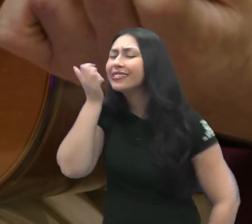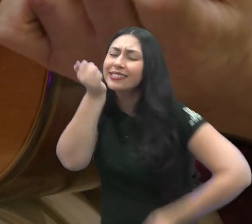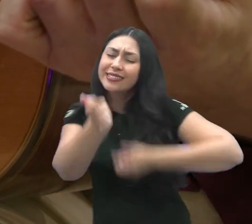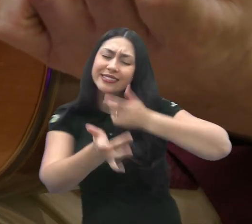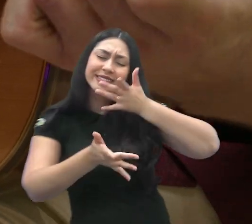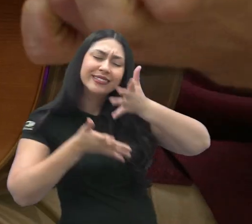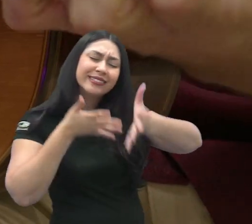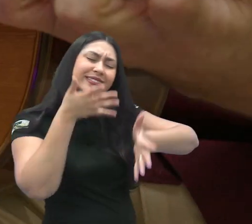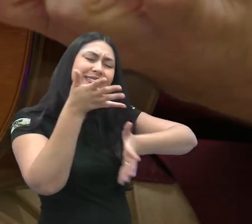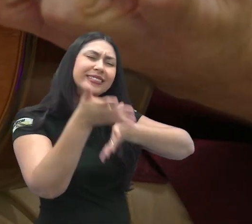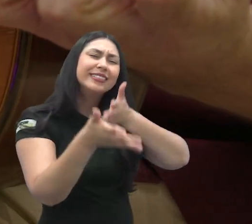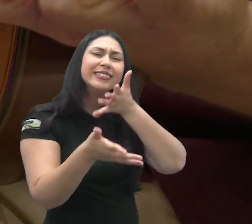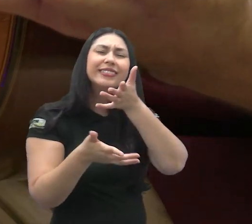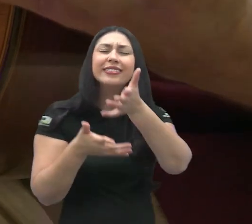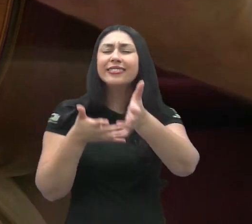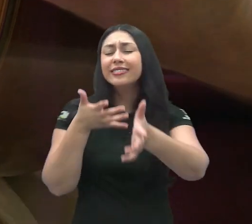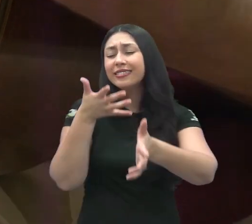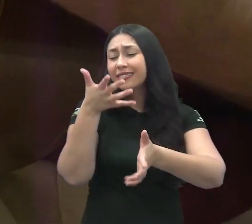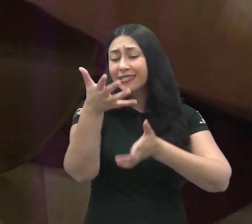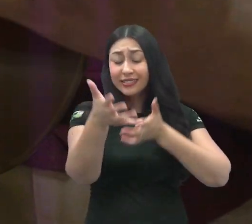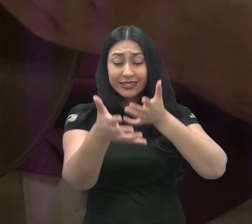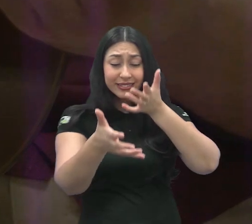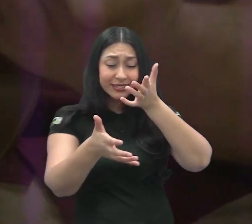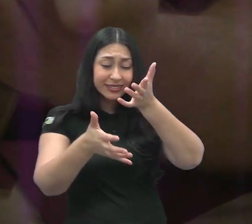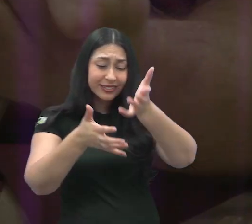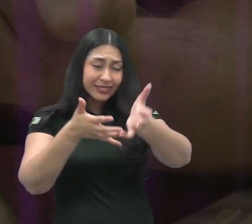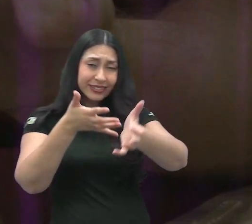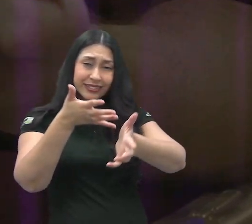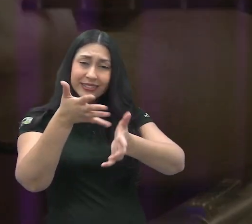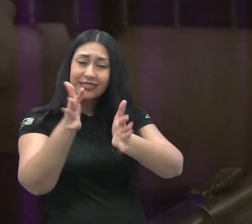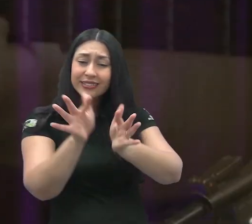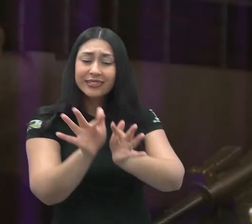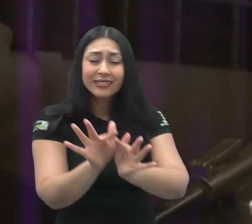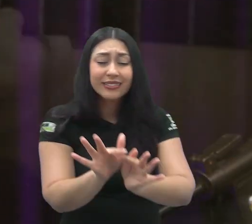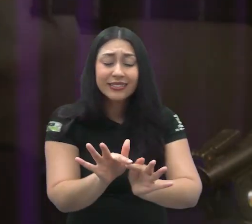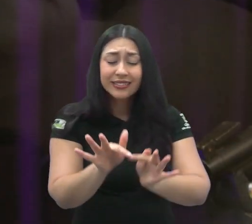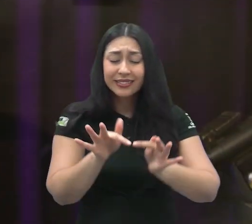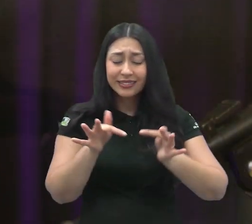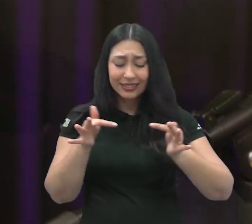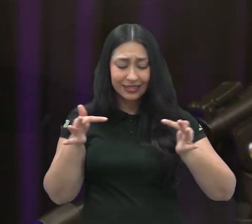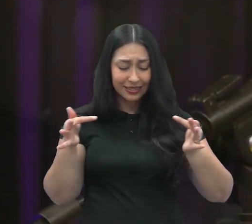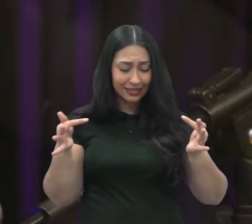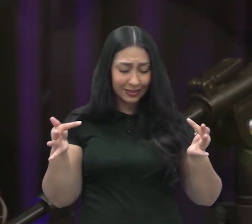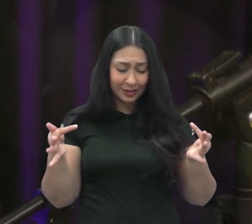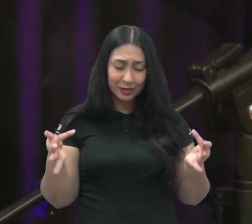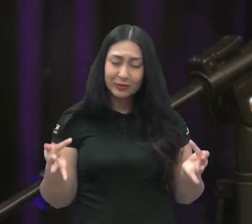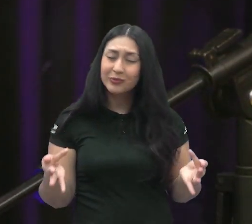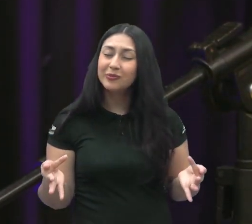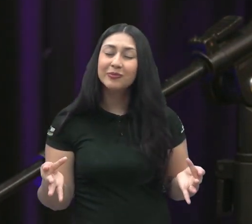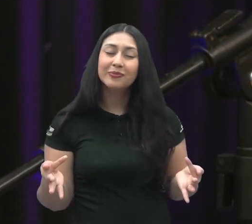cantando, exercendo a simplicidade